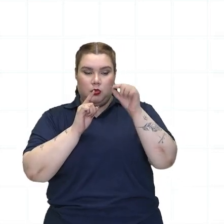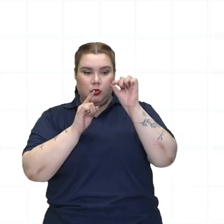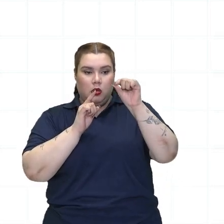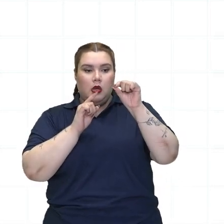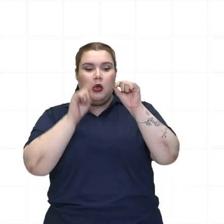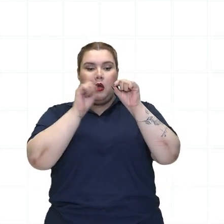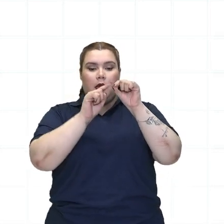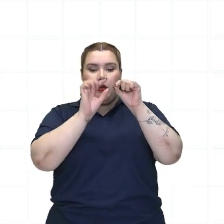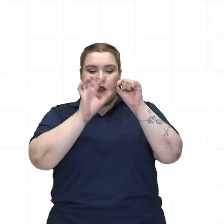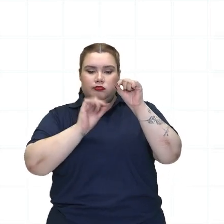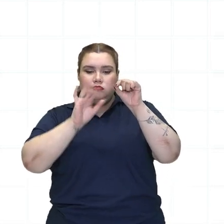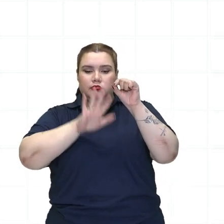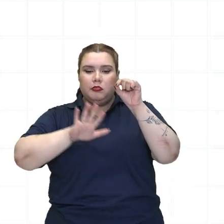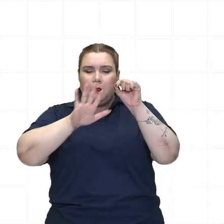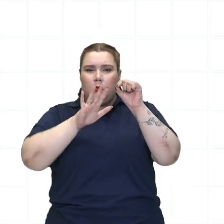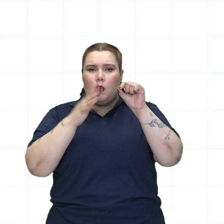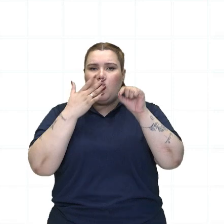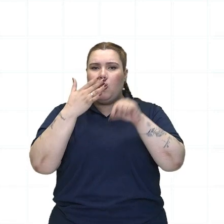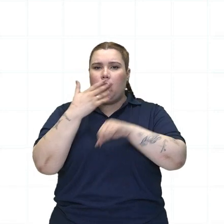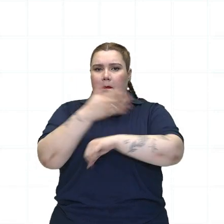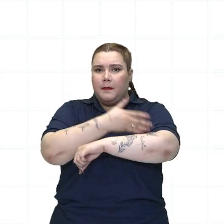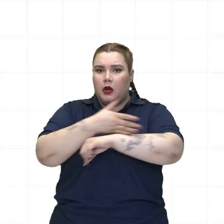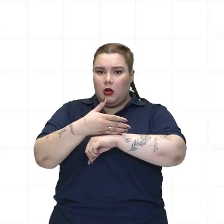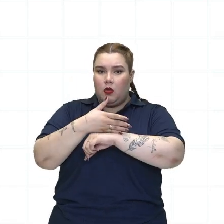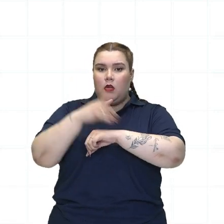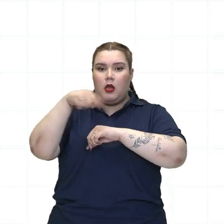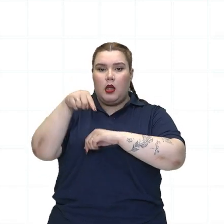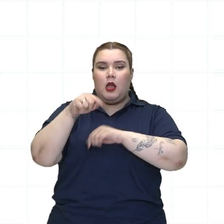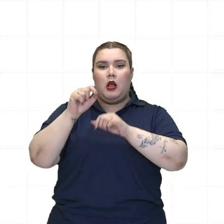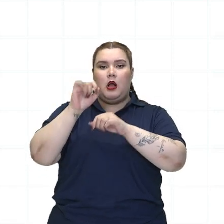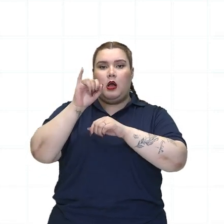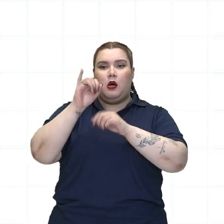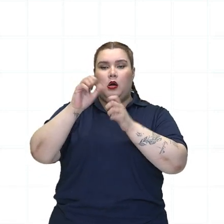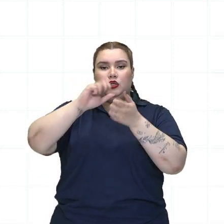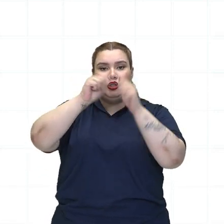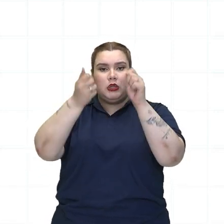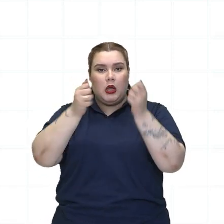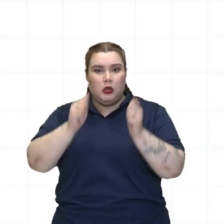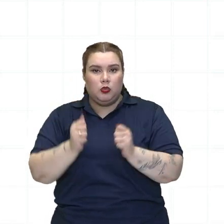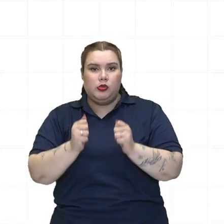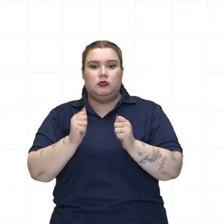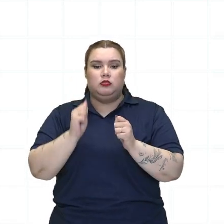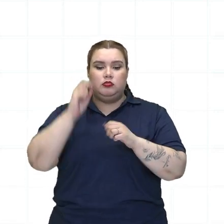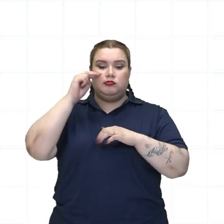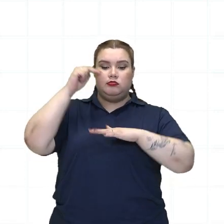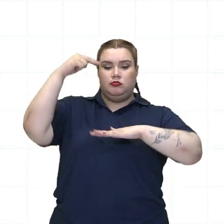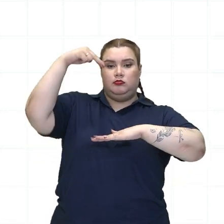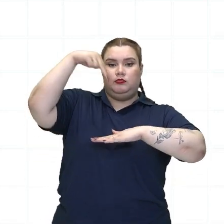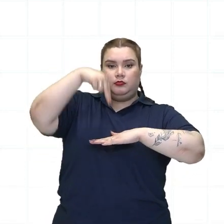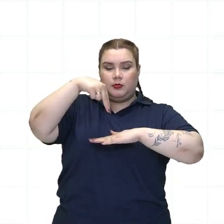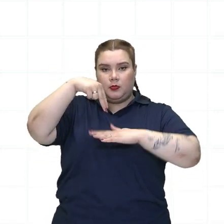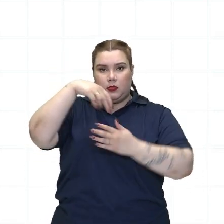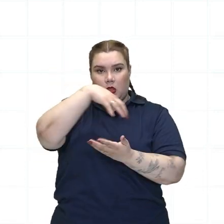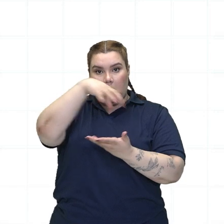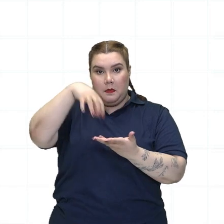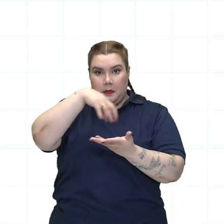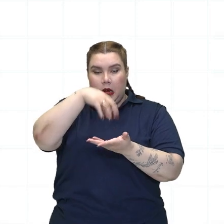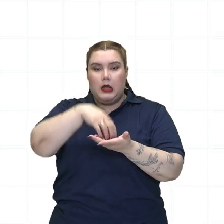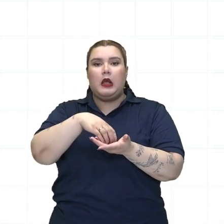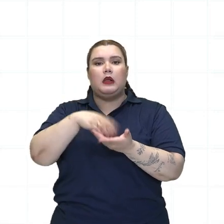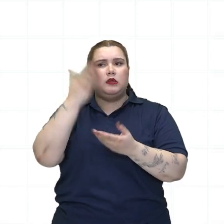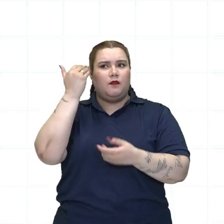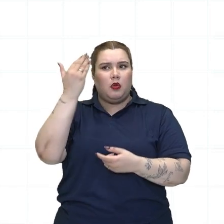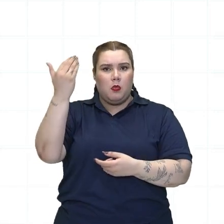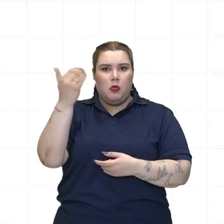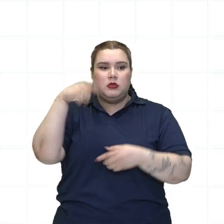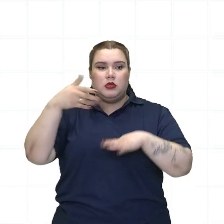Cristo Redentor, tá? Visto de cima. Essa é uma praça bastante conhecida que fica na entrada da cidade de Rio Preto da